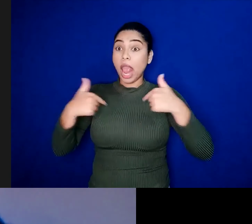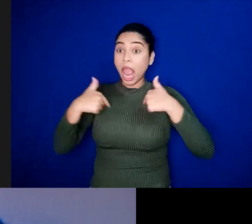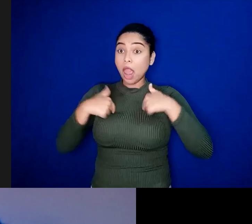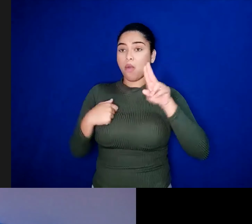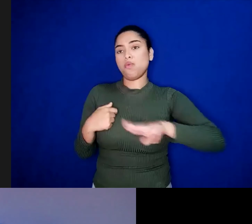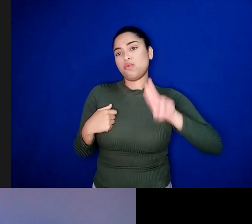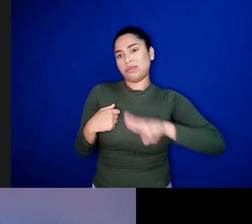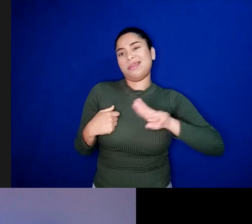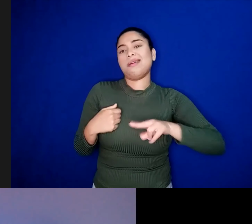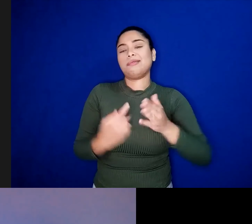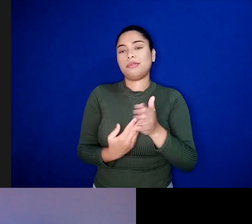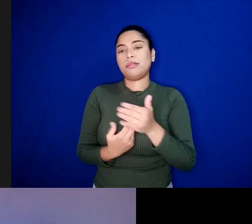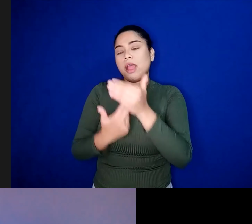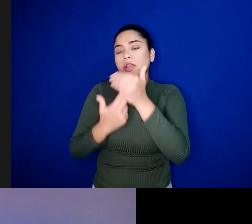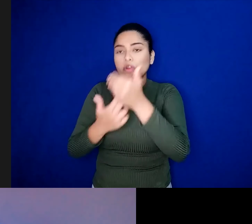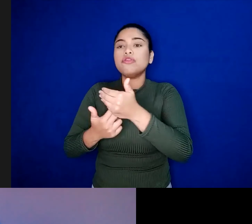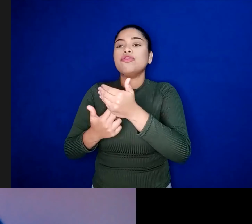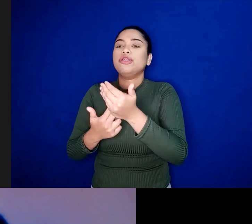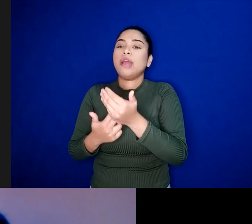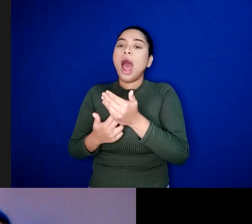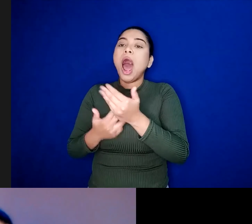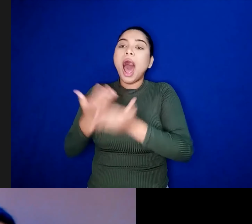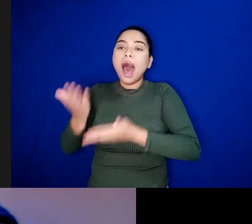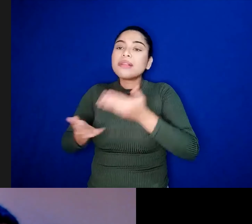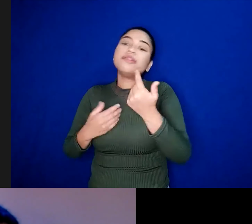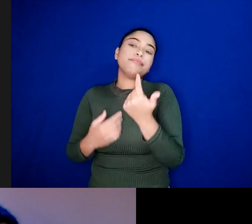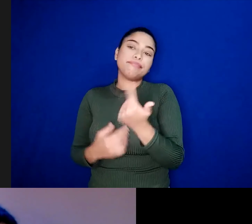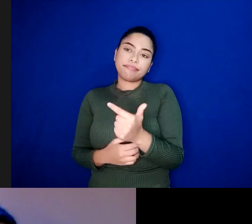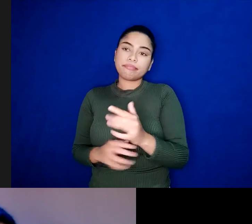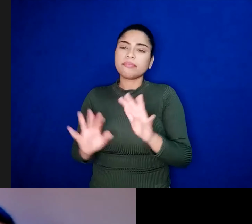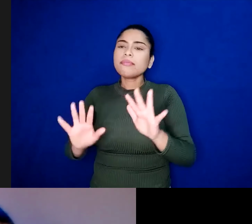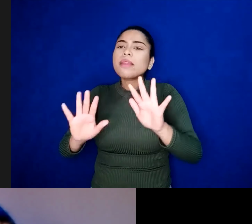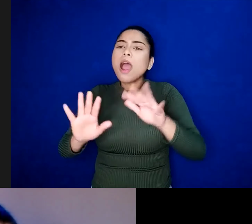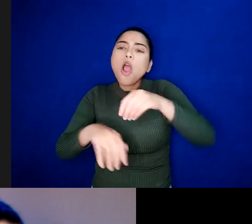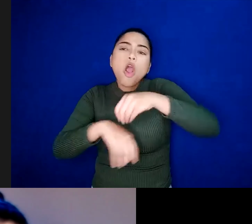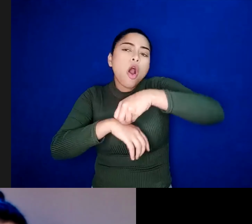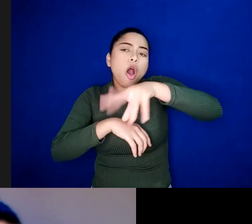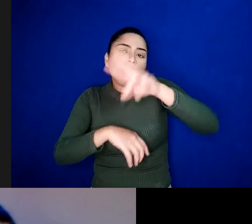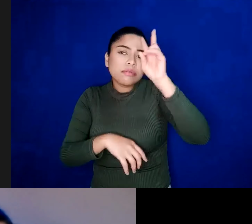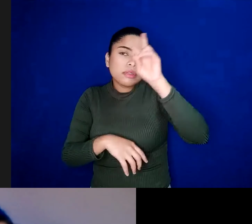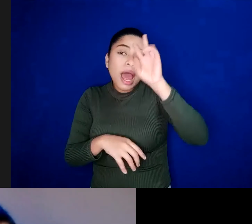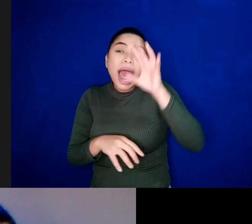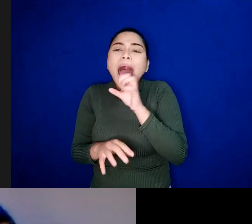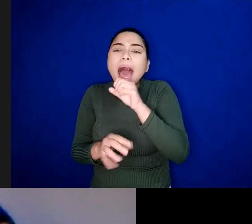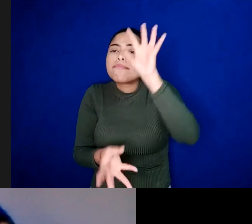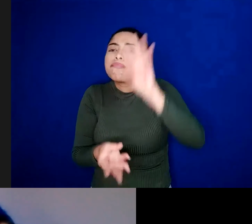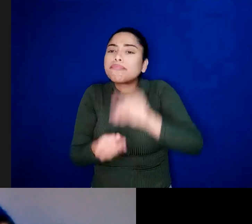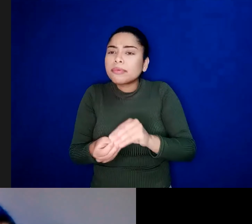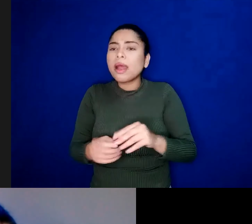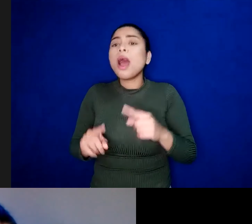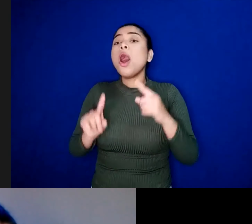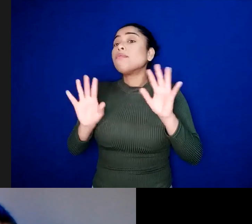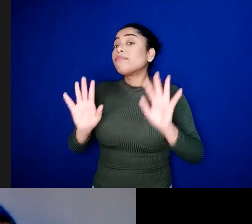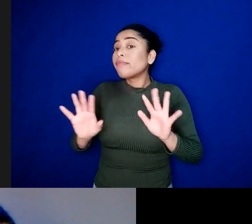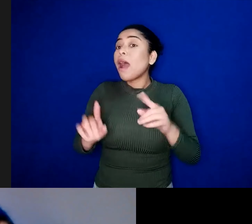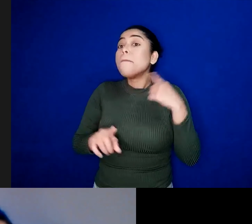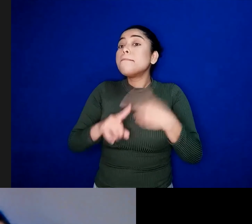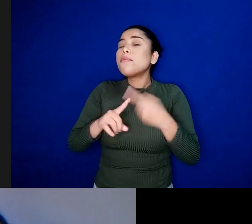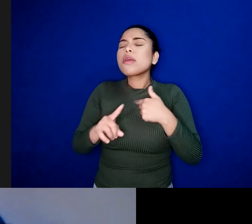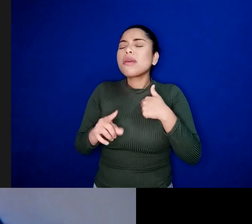mas é o que acontece vou contar uma historinha rápido aqui que isso vale a pena porque que eu comecei a estudar